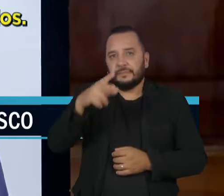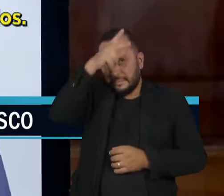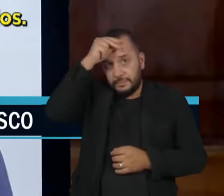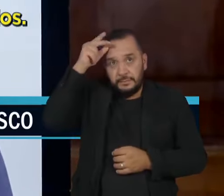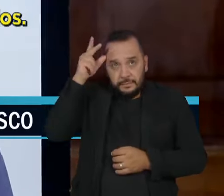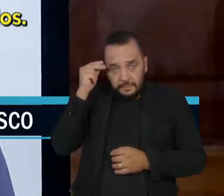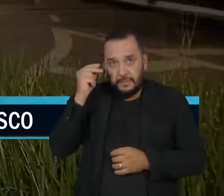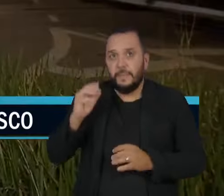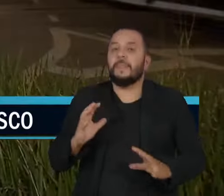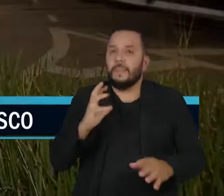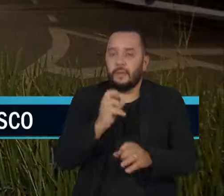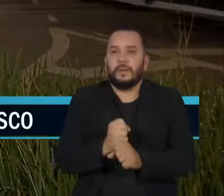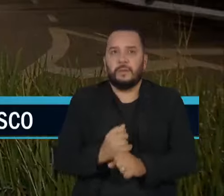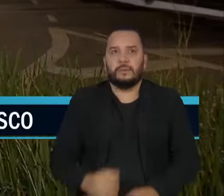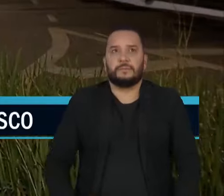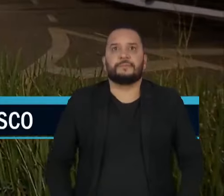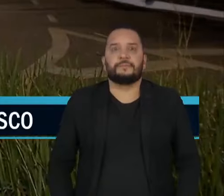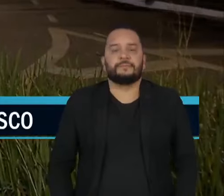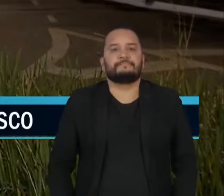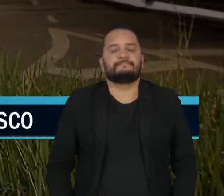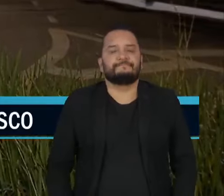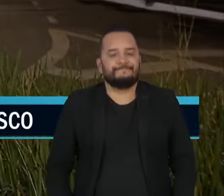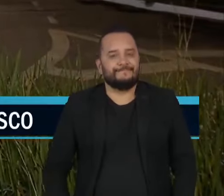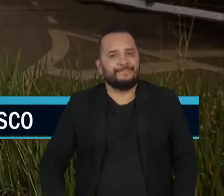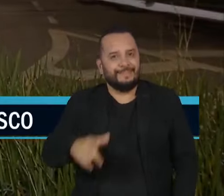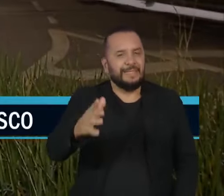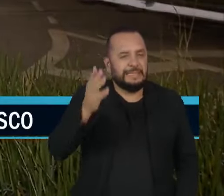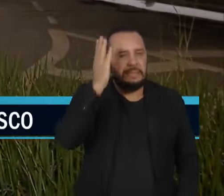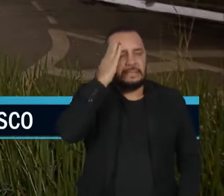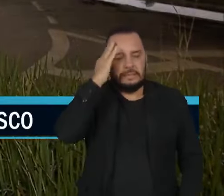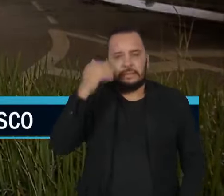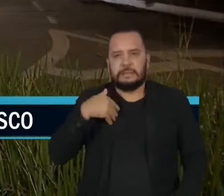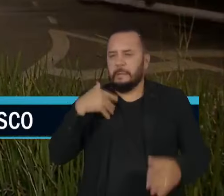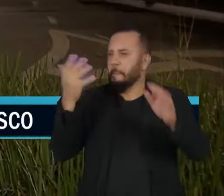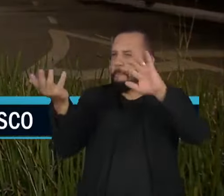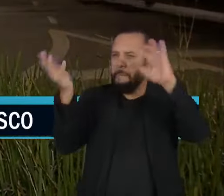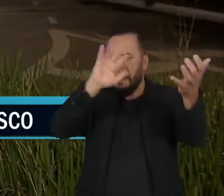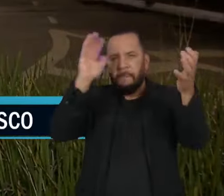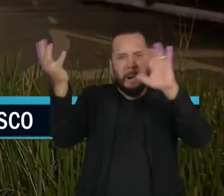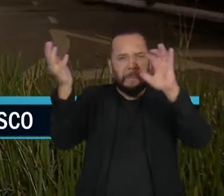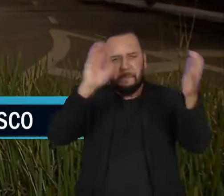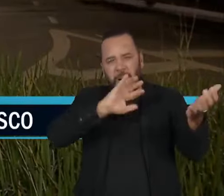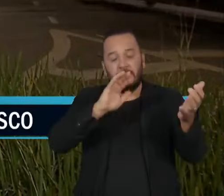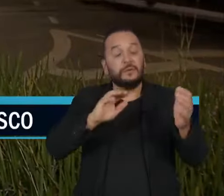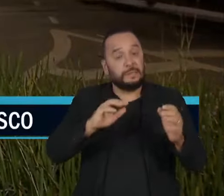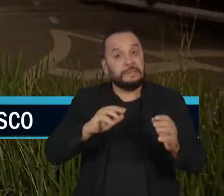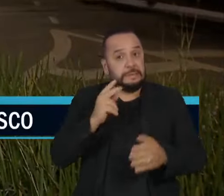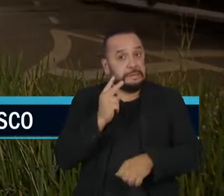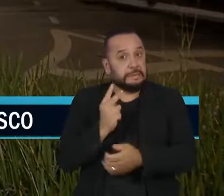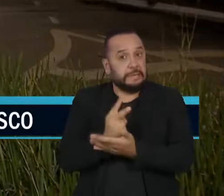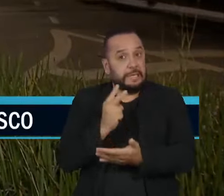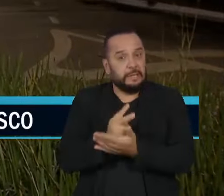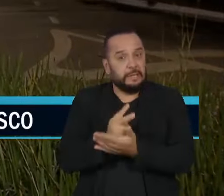1.942 municípios. Mesmo que os eventos climáticos tenham se tornado mais frequentes, não é de hoje que as cidades sofrem com desastres